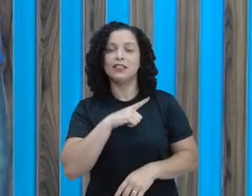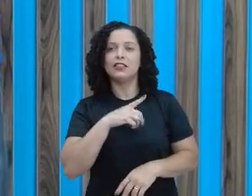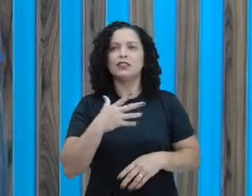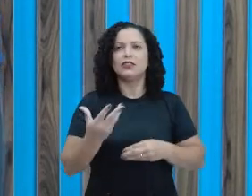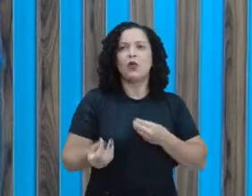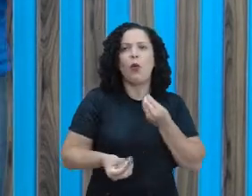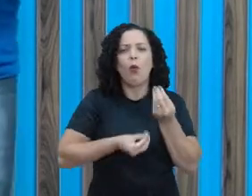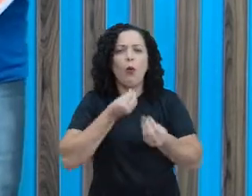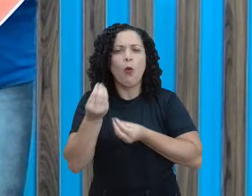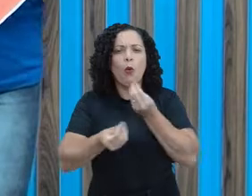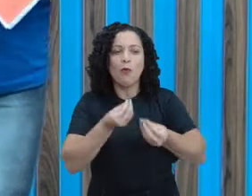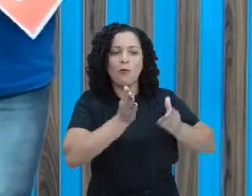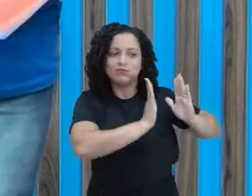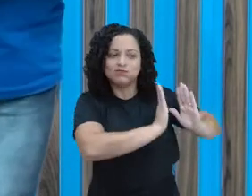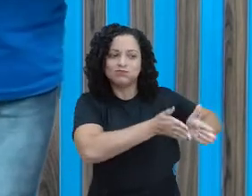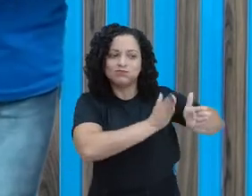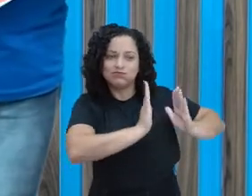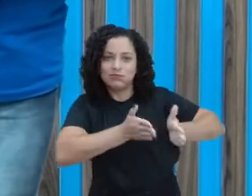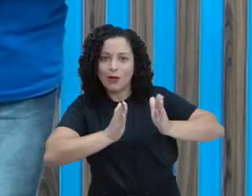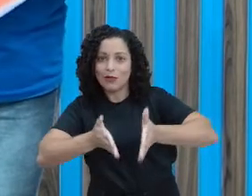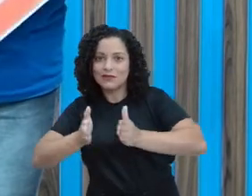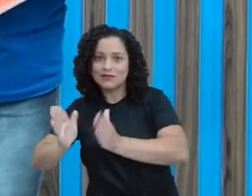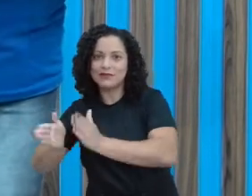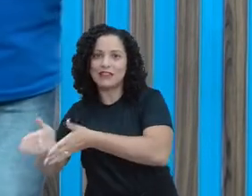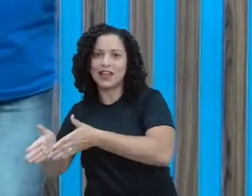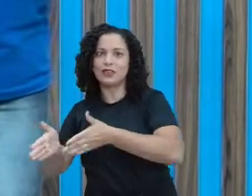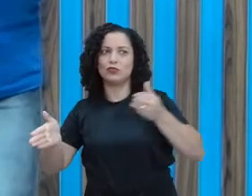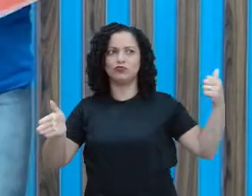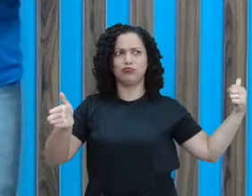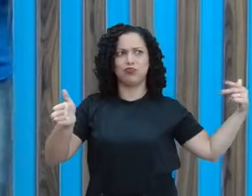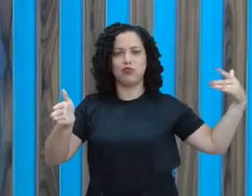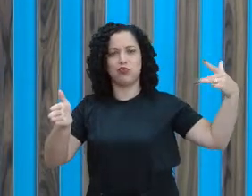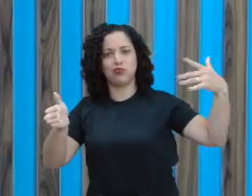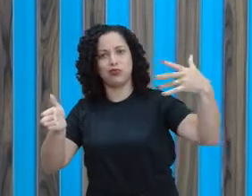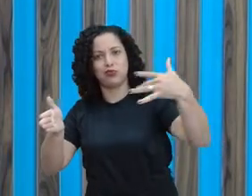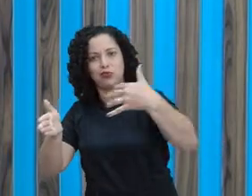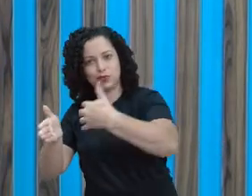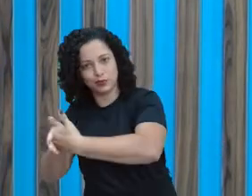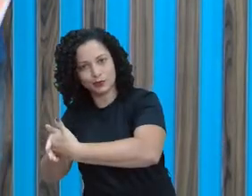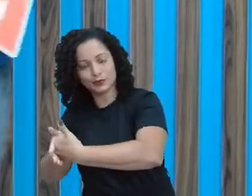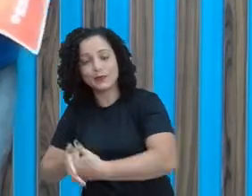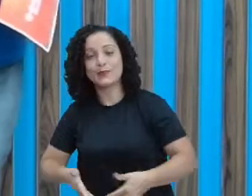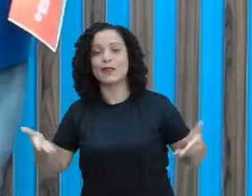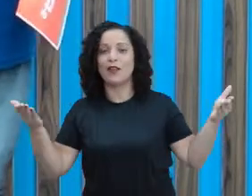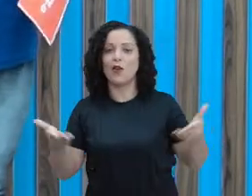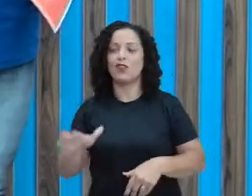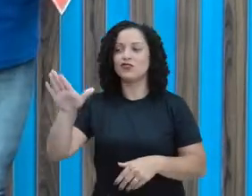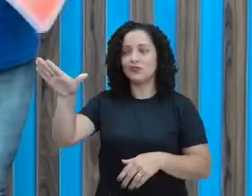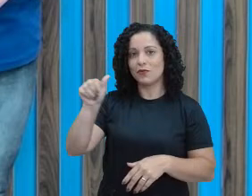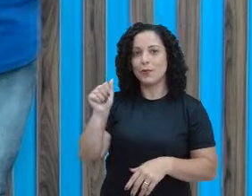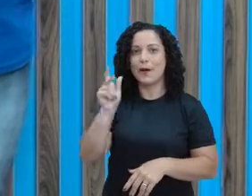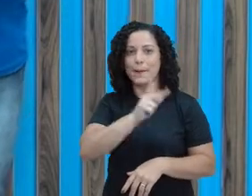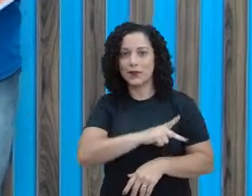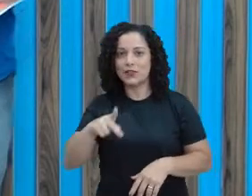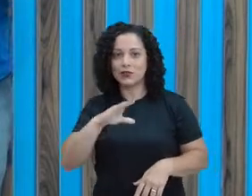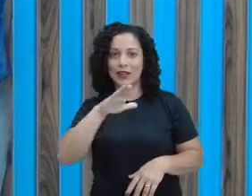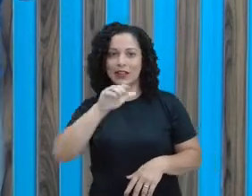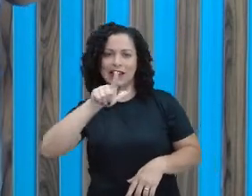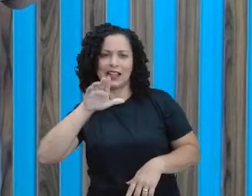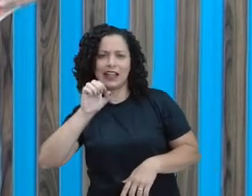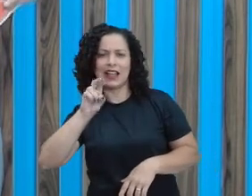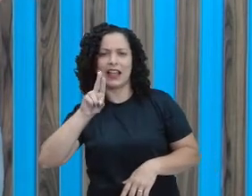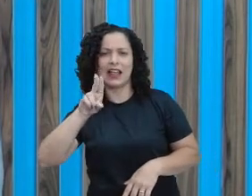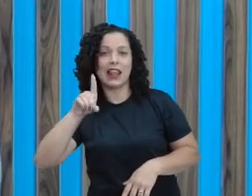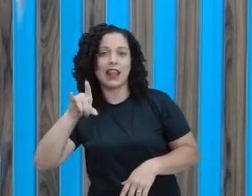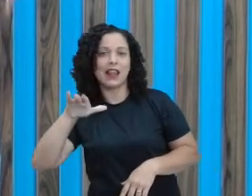início, né? A evolução aí como um processo de início. E aí eu vou convidar a professora Cláudia para ela. O que é que